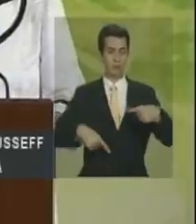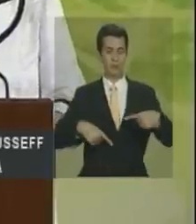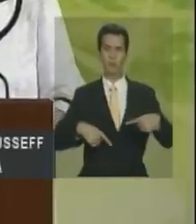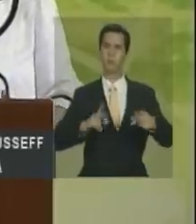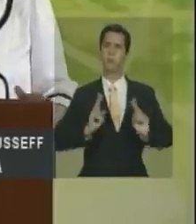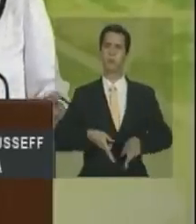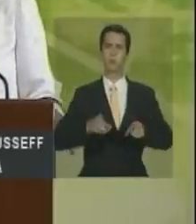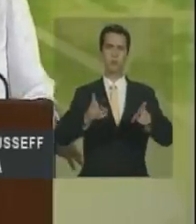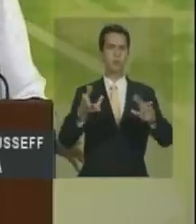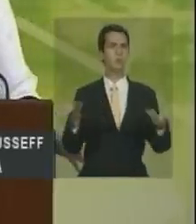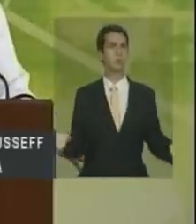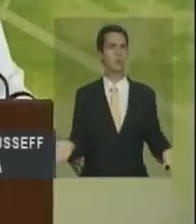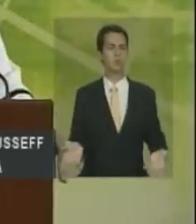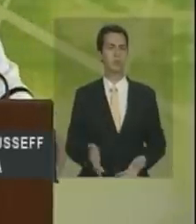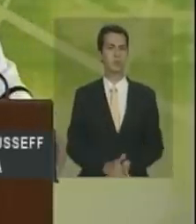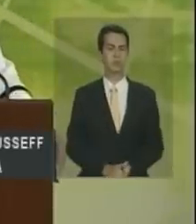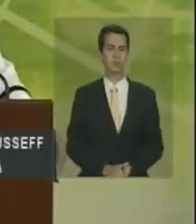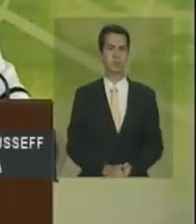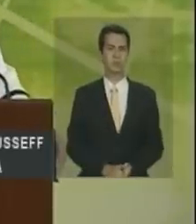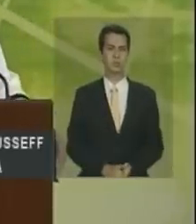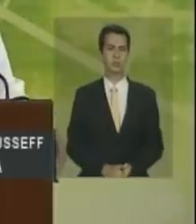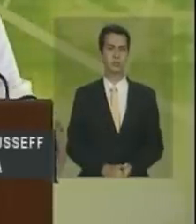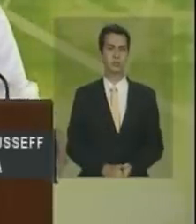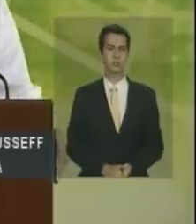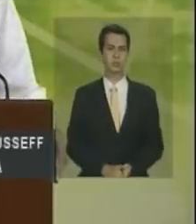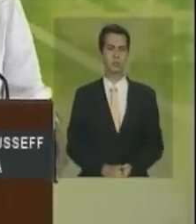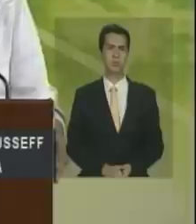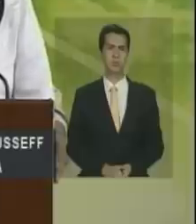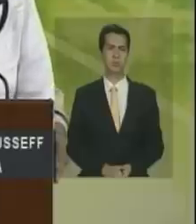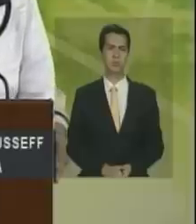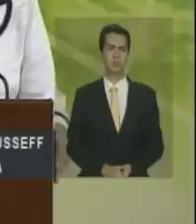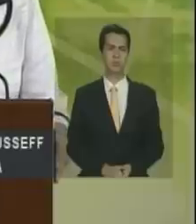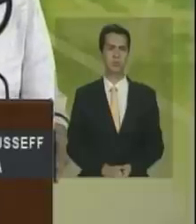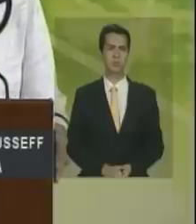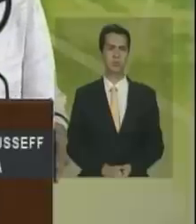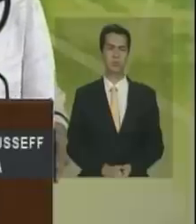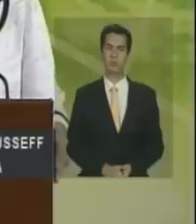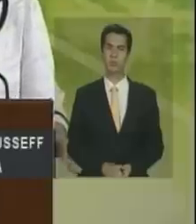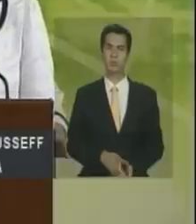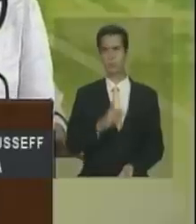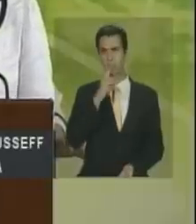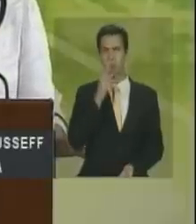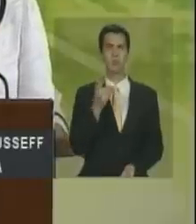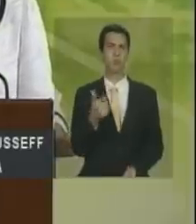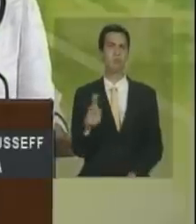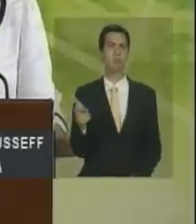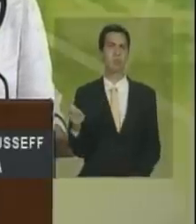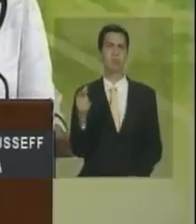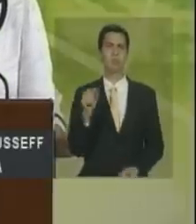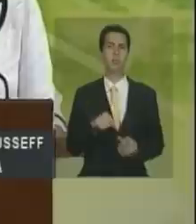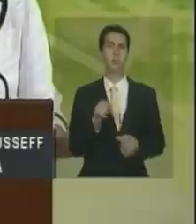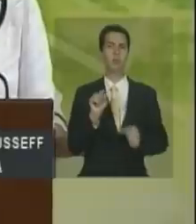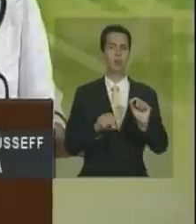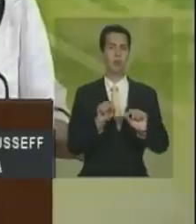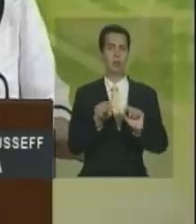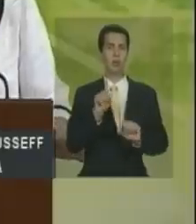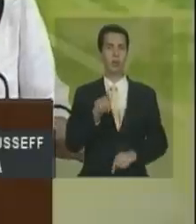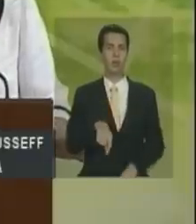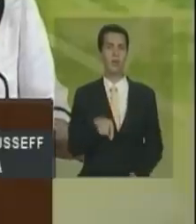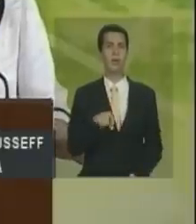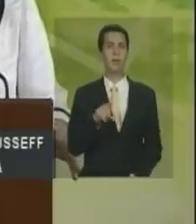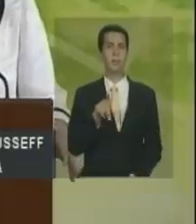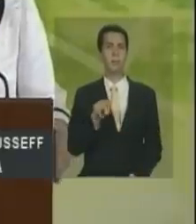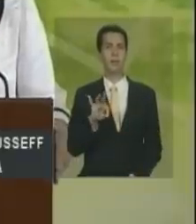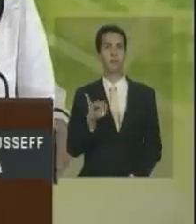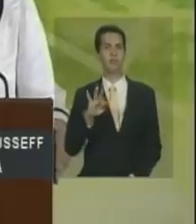continuem ocorrendo e não sejam consideradas como práticas competitivas